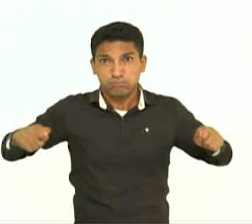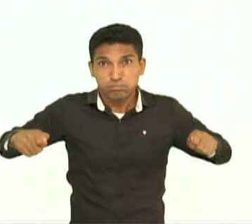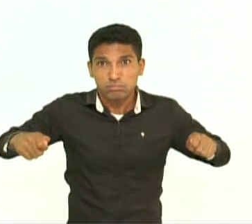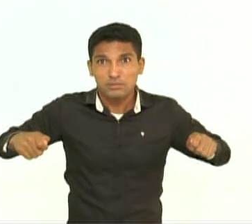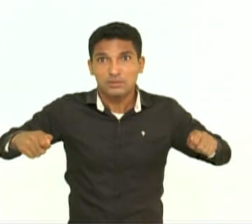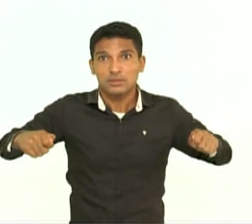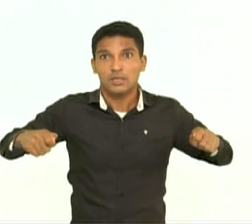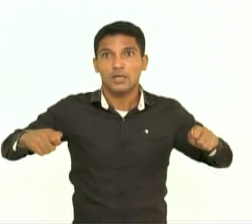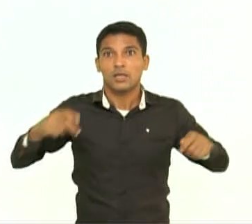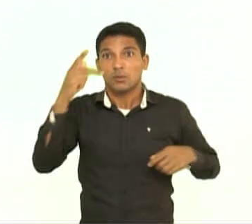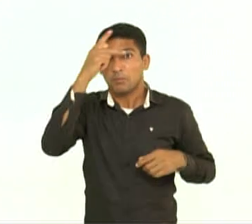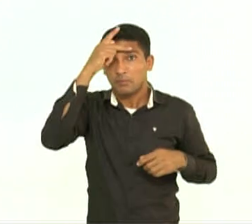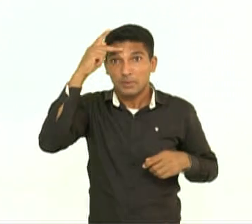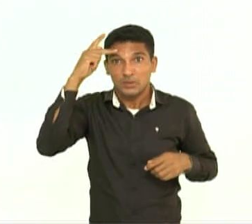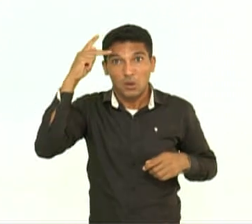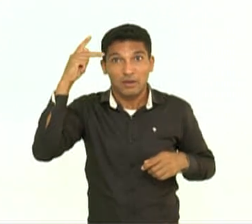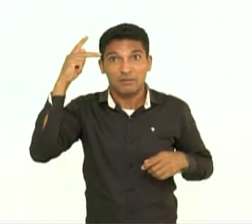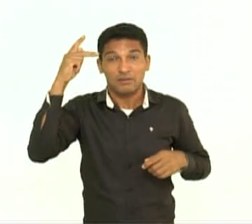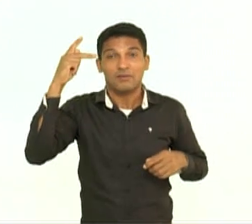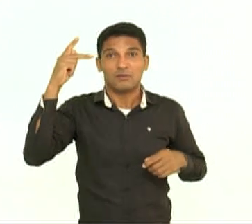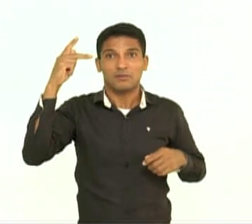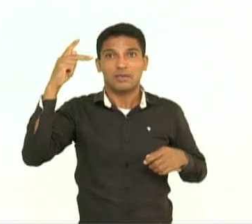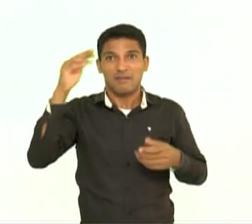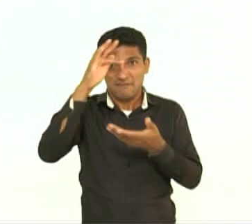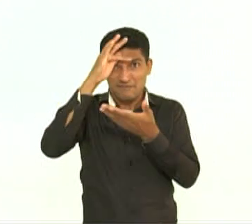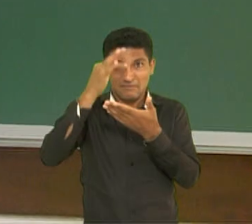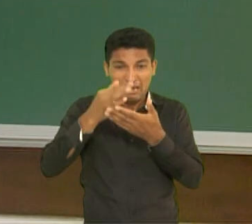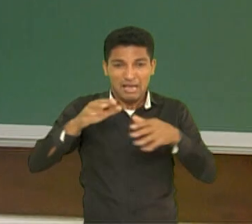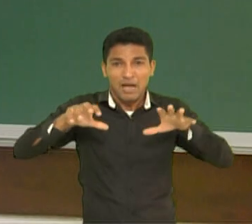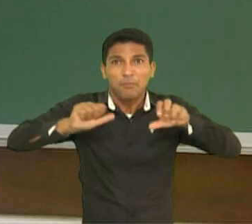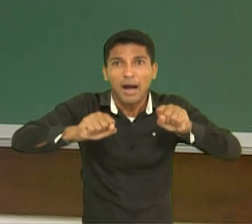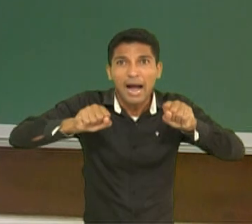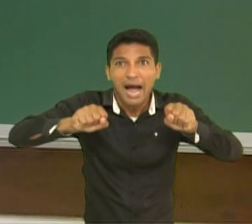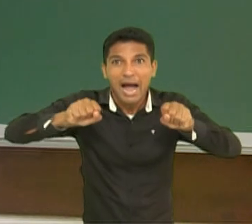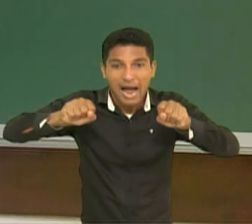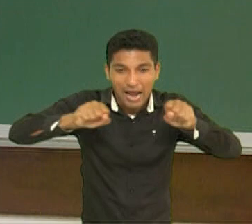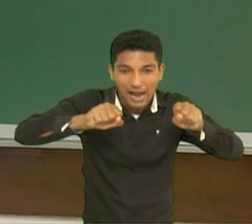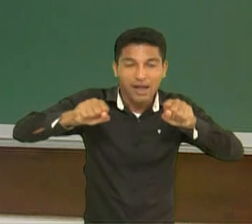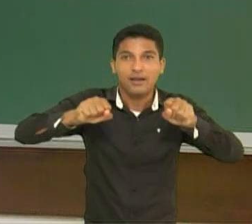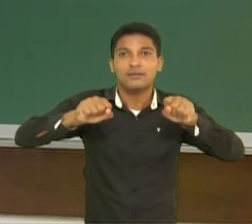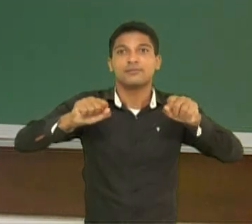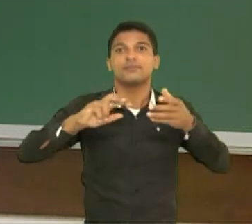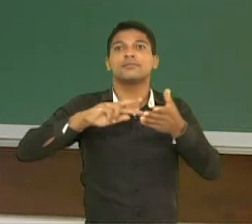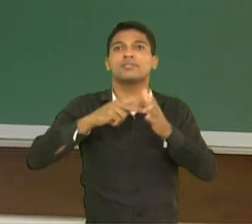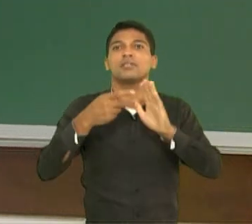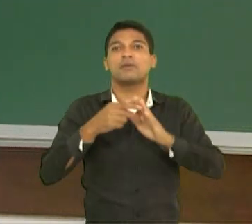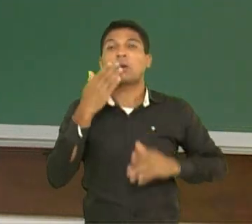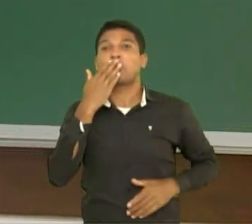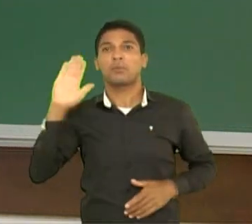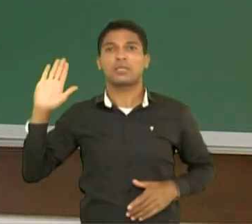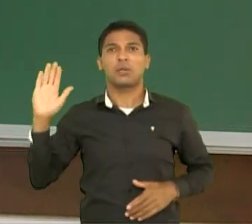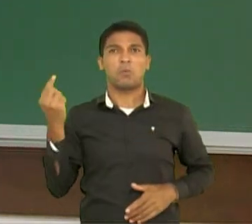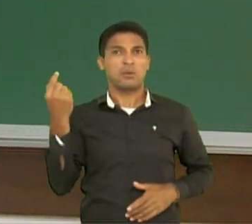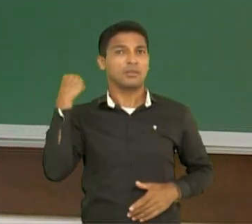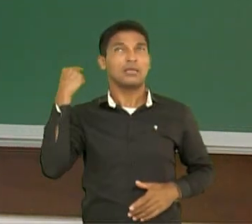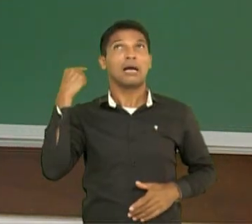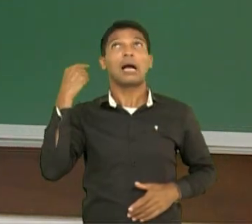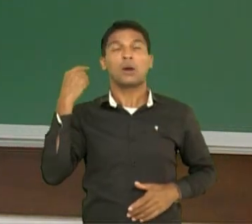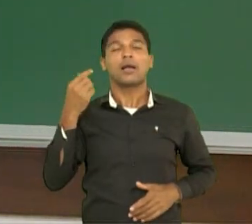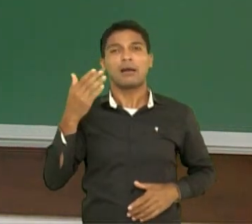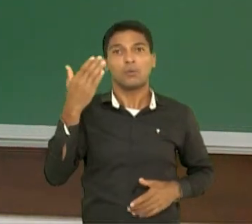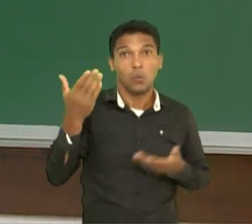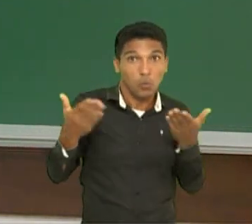segurar na corda para acompanhar a procissão. É como se estivessem pagando promessas ou fazendo pedidos ou agradecendo,